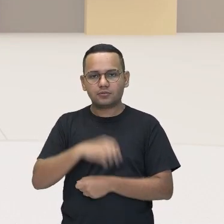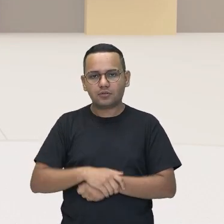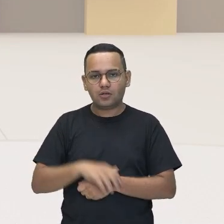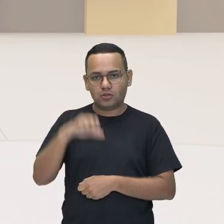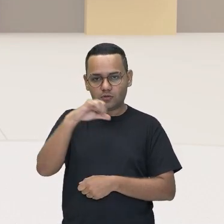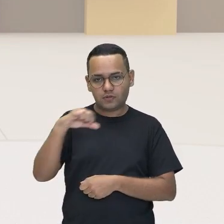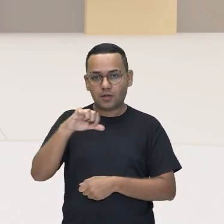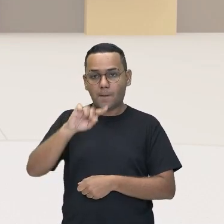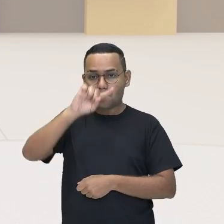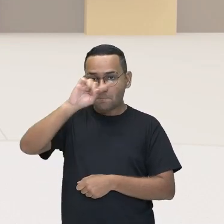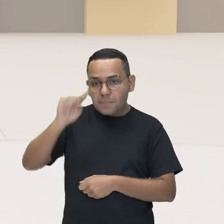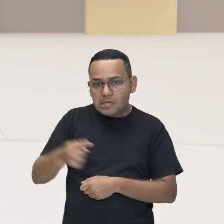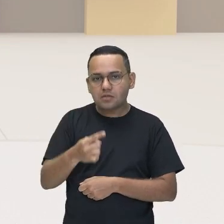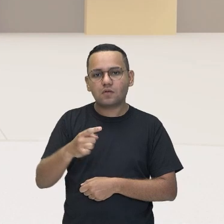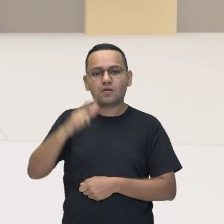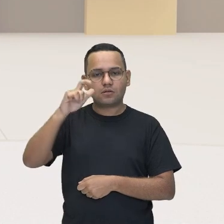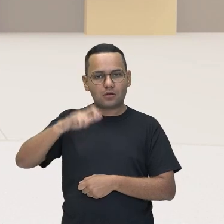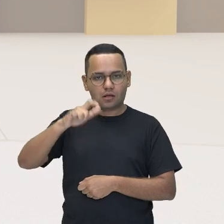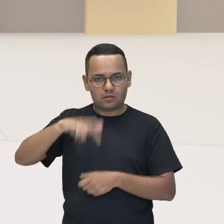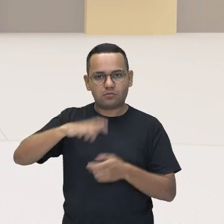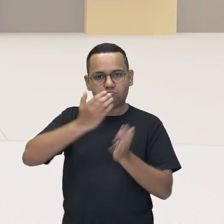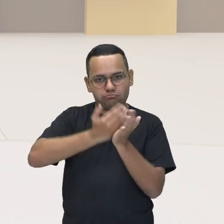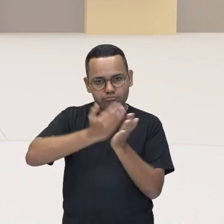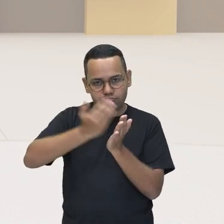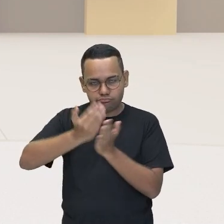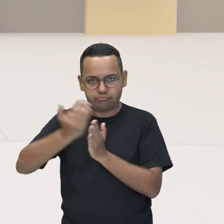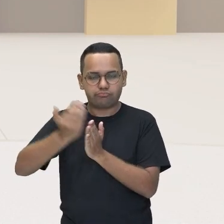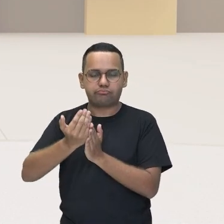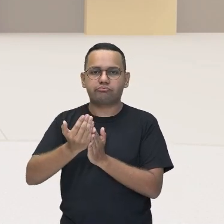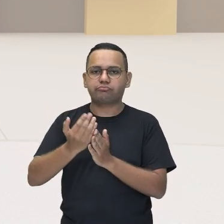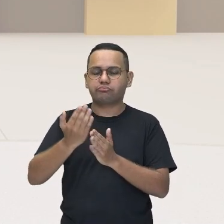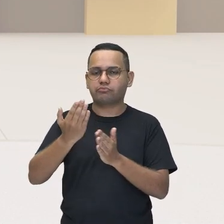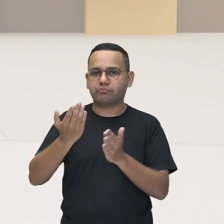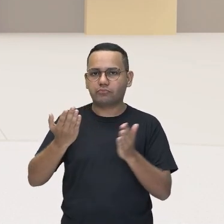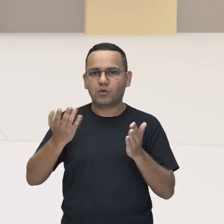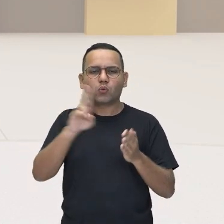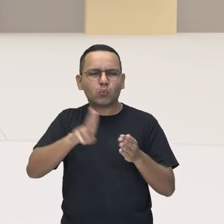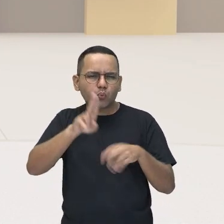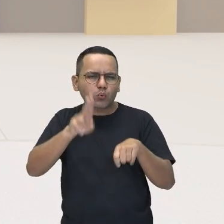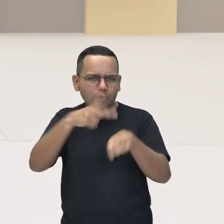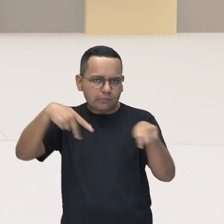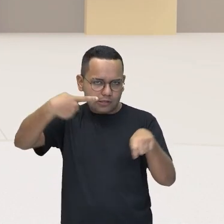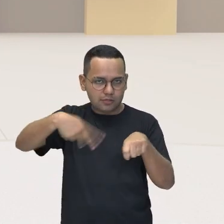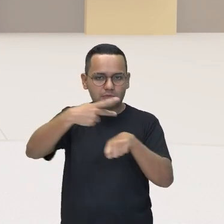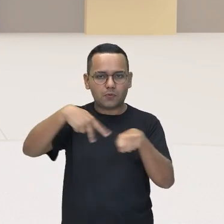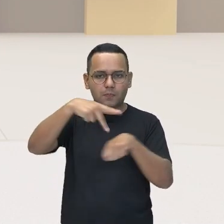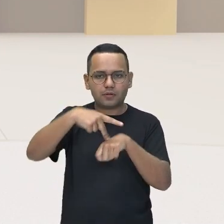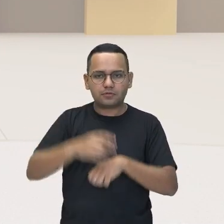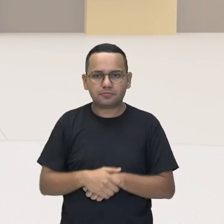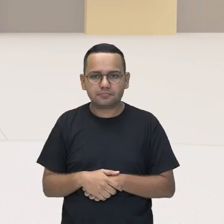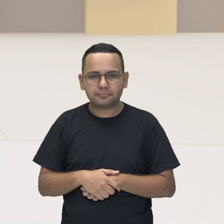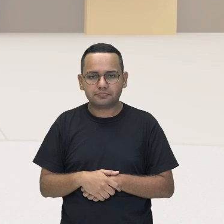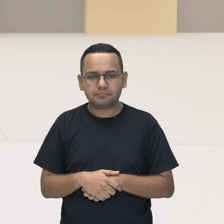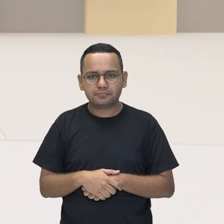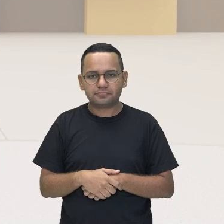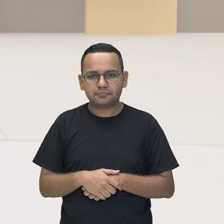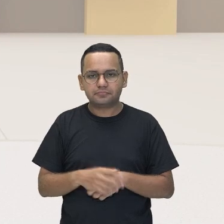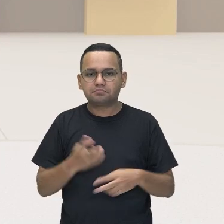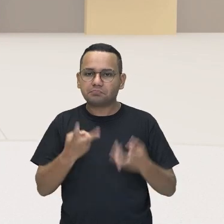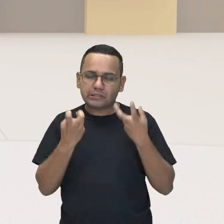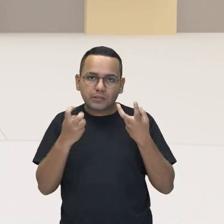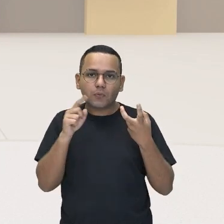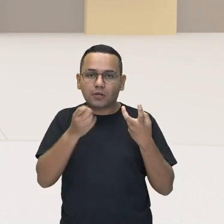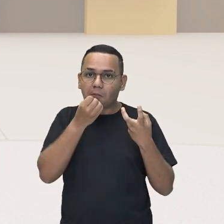de crédito ativos no país. Número este que mostra a popularidade desse serviço no mercado atual,